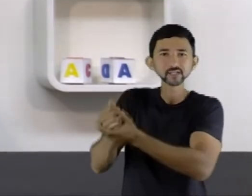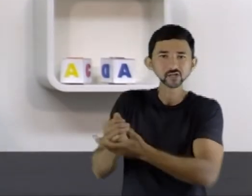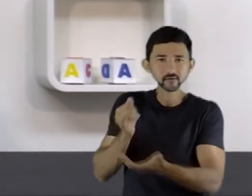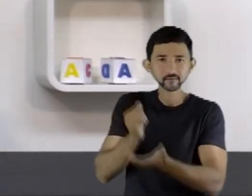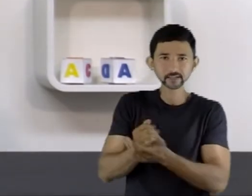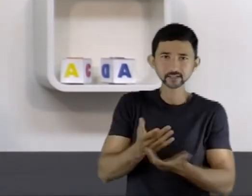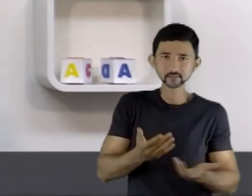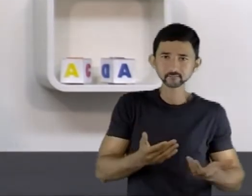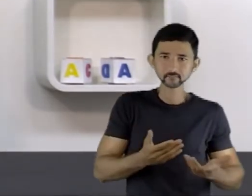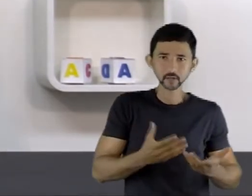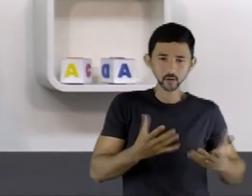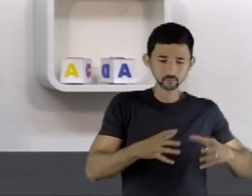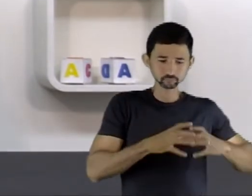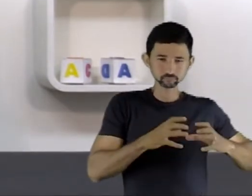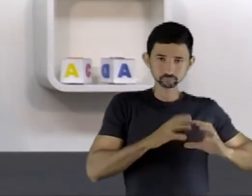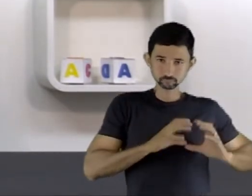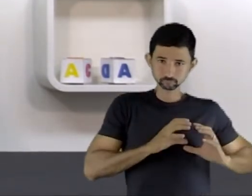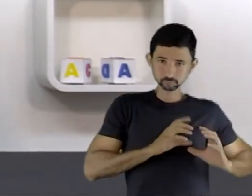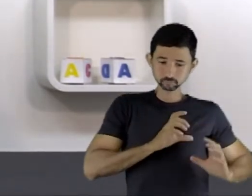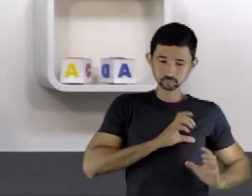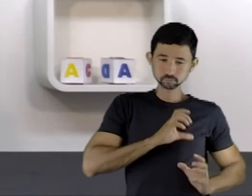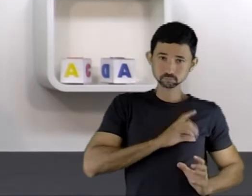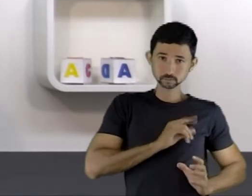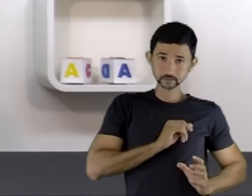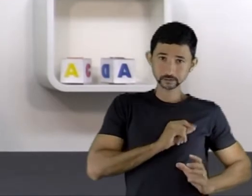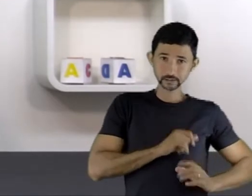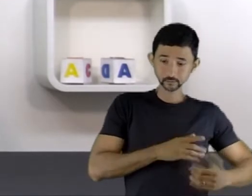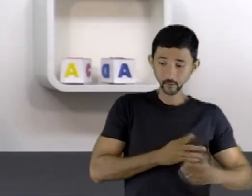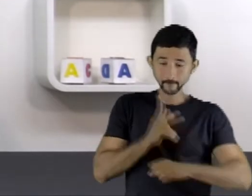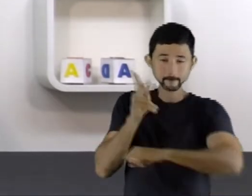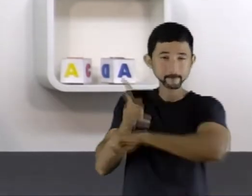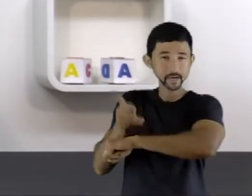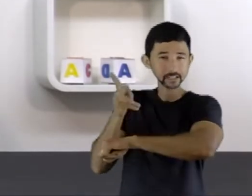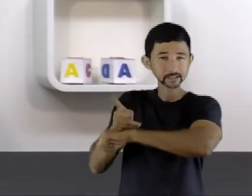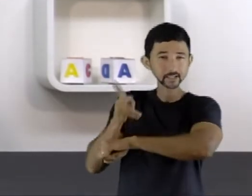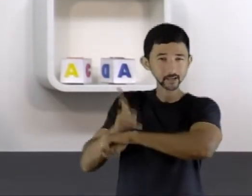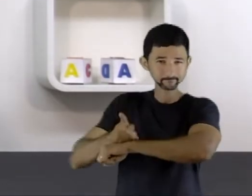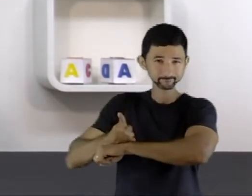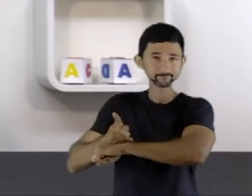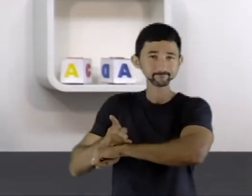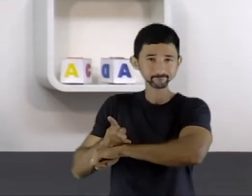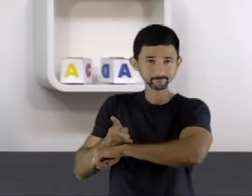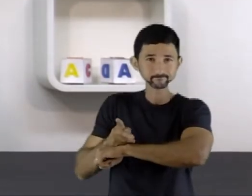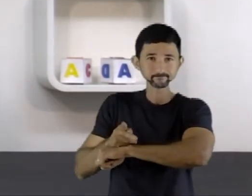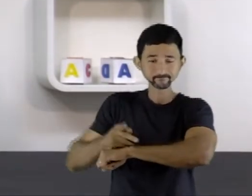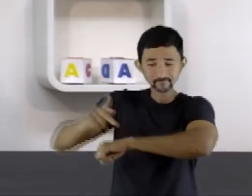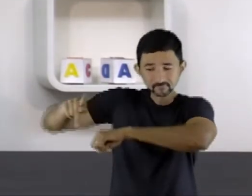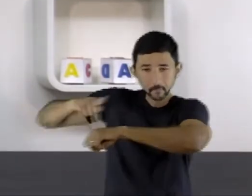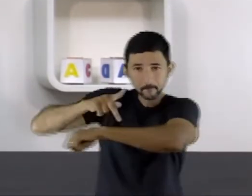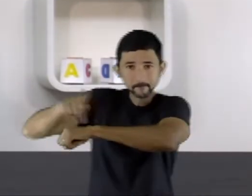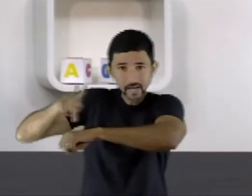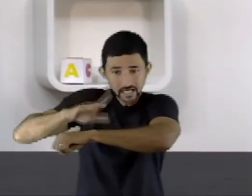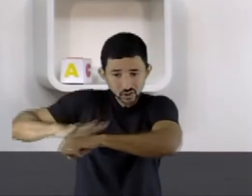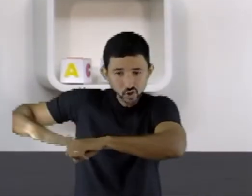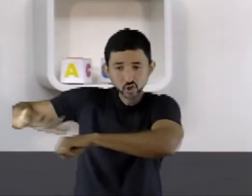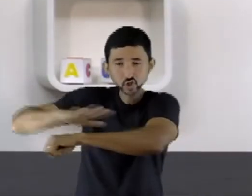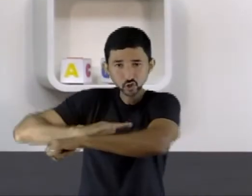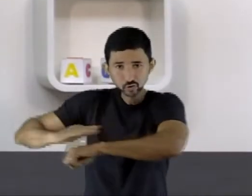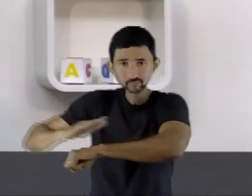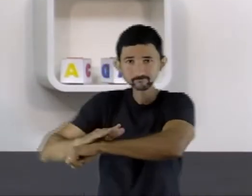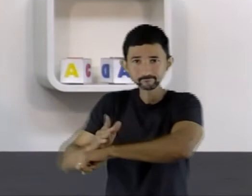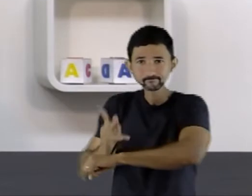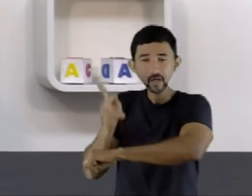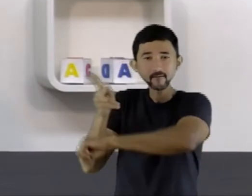muito. Vou pegar esse dinheiro que eu vendi para eles e vou emprestar para eles também. Eles vão precisar para se reerguer. Então, eu